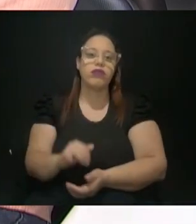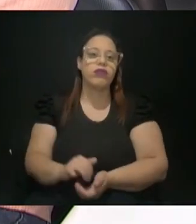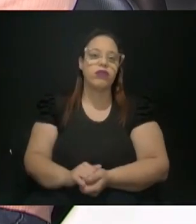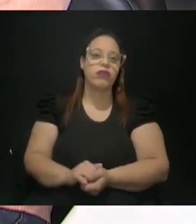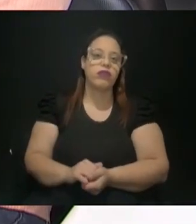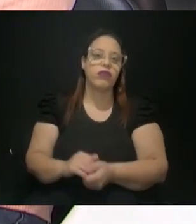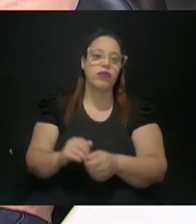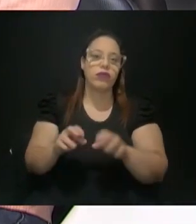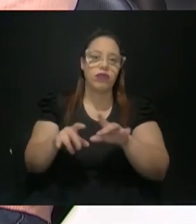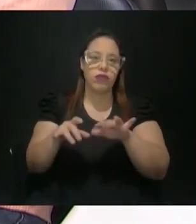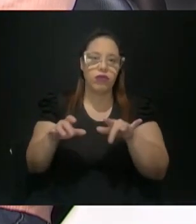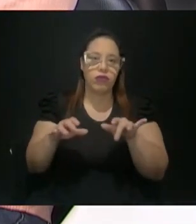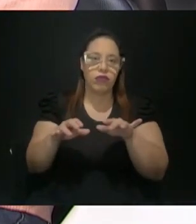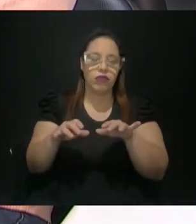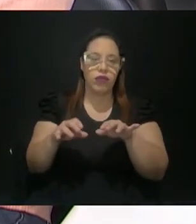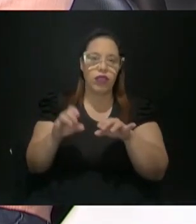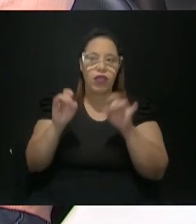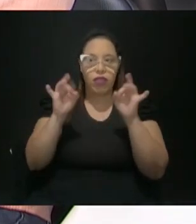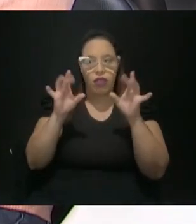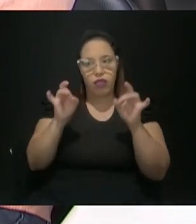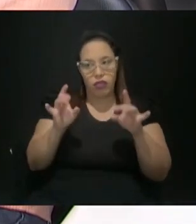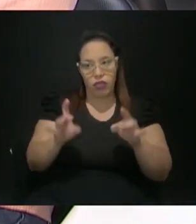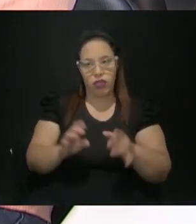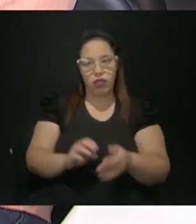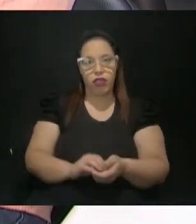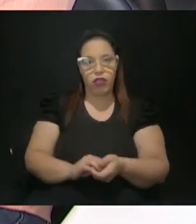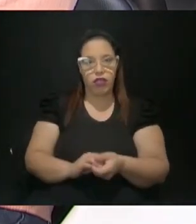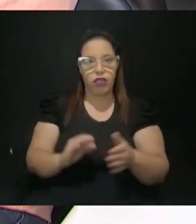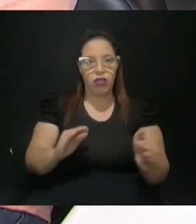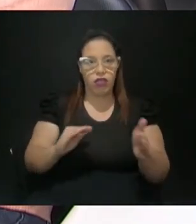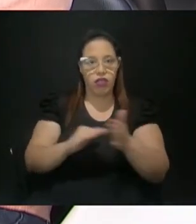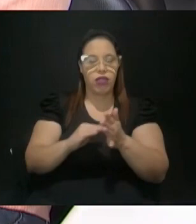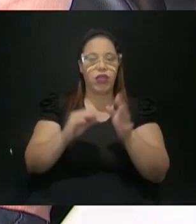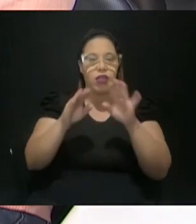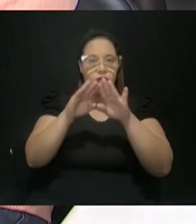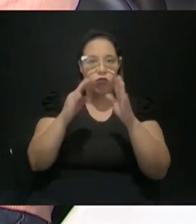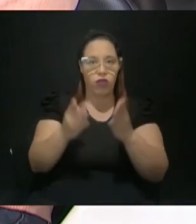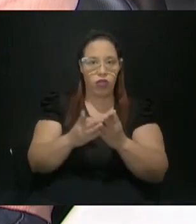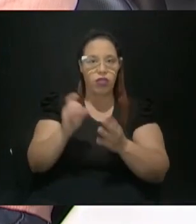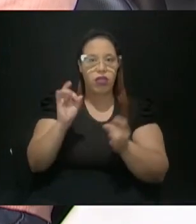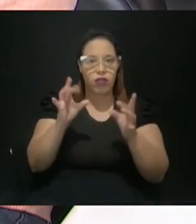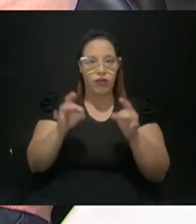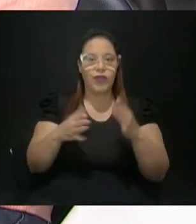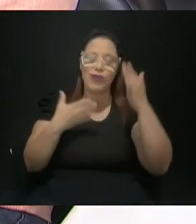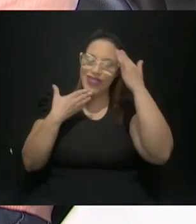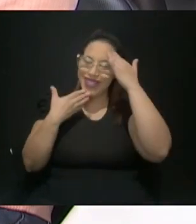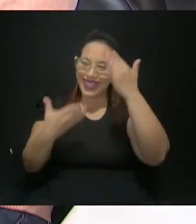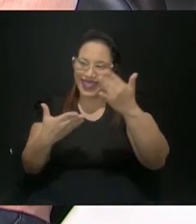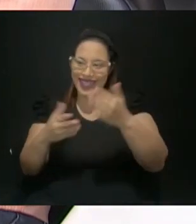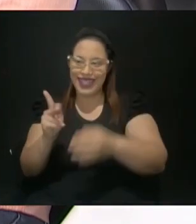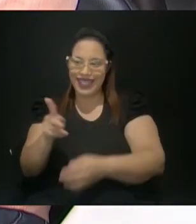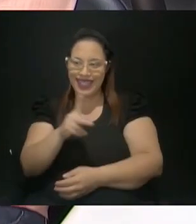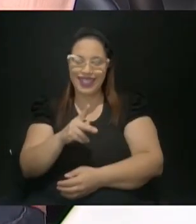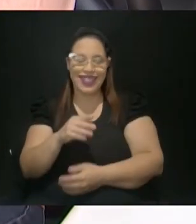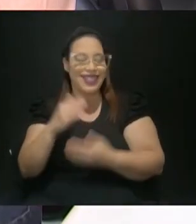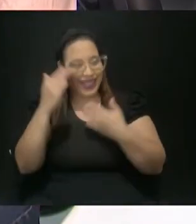equipamentos específicos, dentro de uma rede específica. Muito obrigada, professor. Imagina, estou à